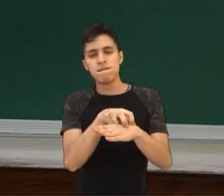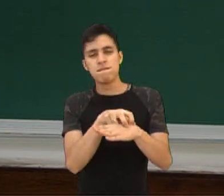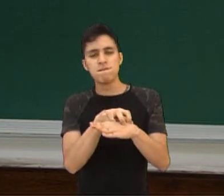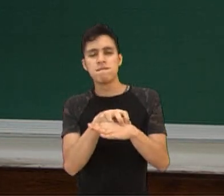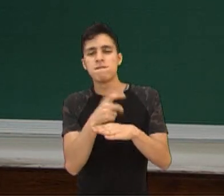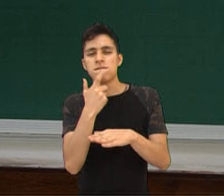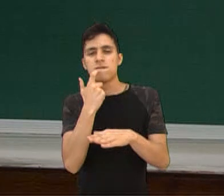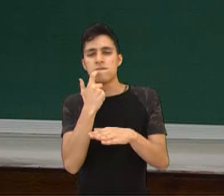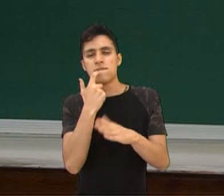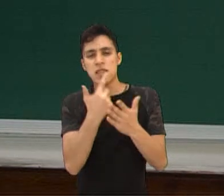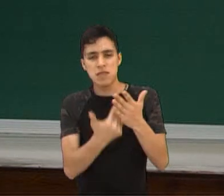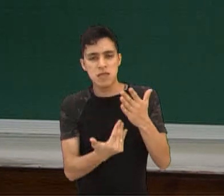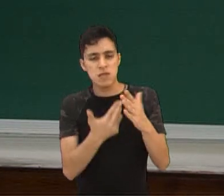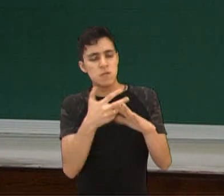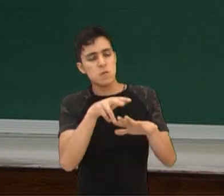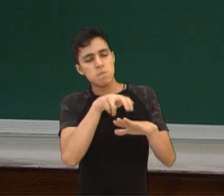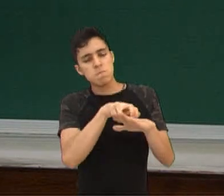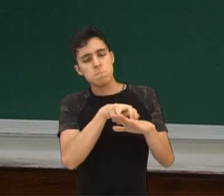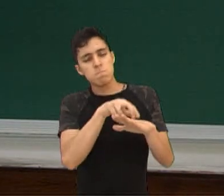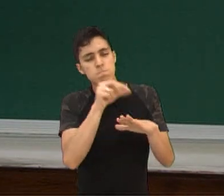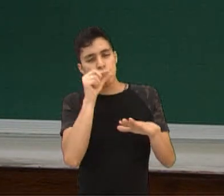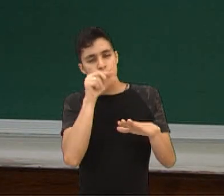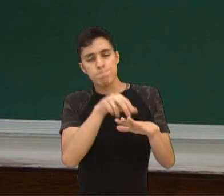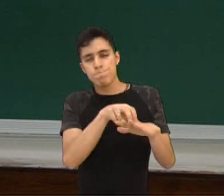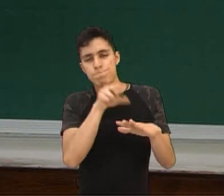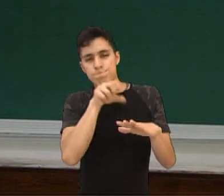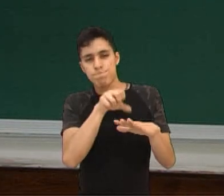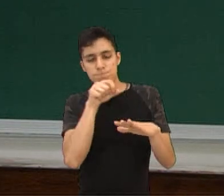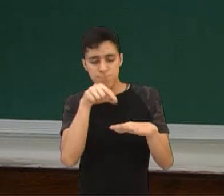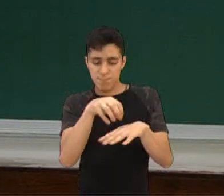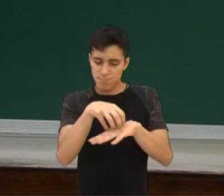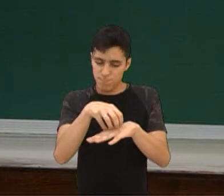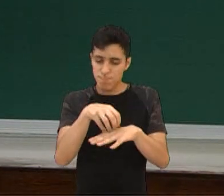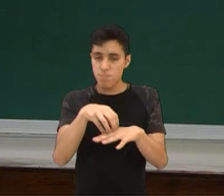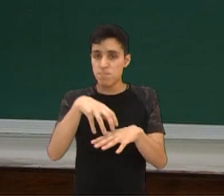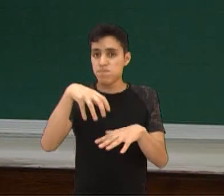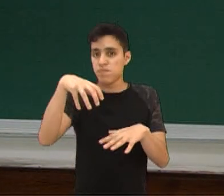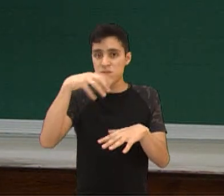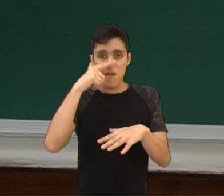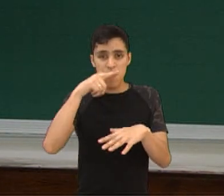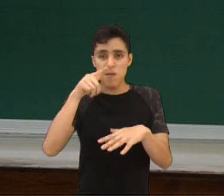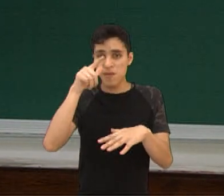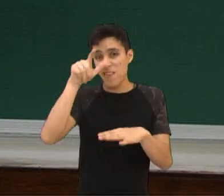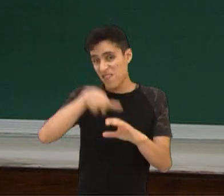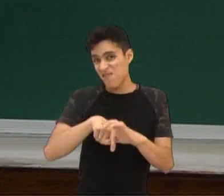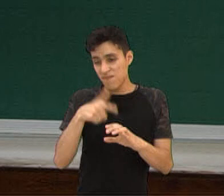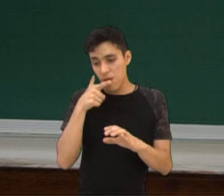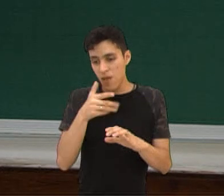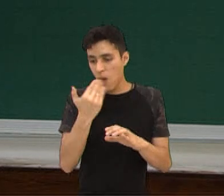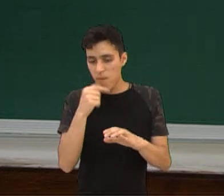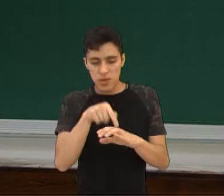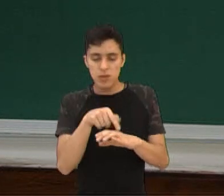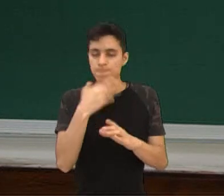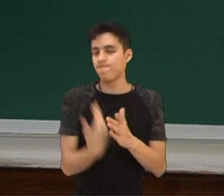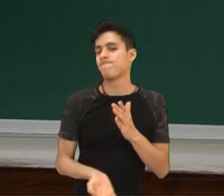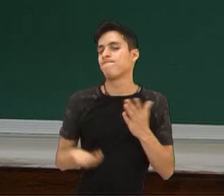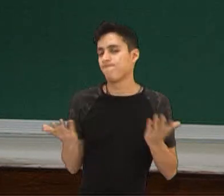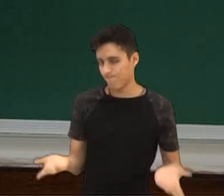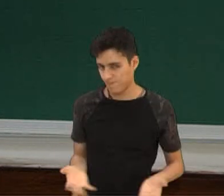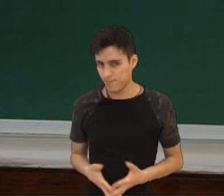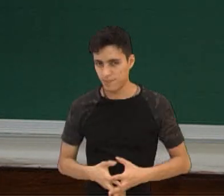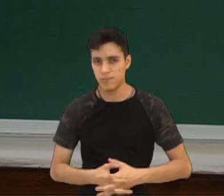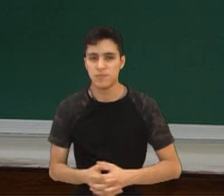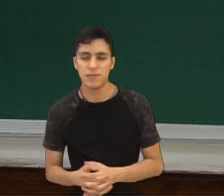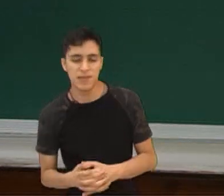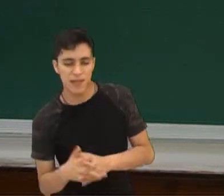está sendo prejudicado nessa relação. E, no caso do carrapato, beneficiado porque ele está conseguindo o alimento dele. Tudo bem? Então, ele é um parasita porque